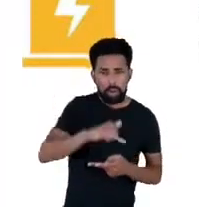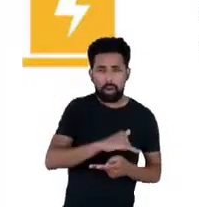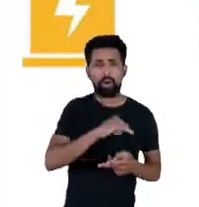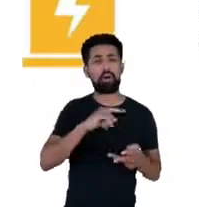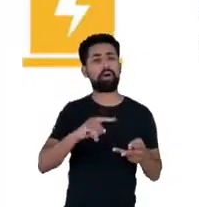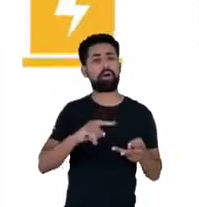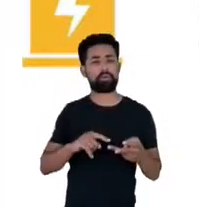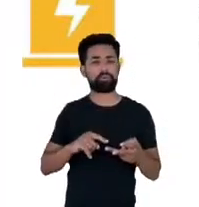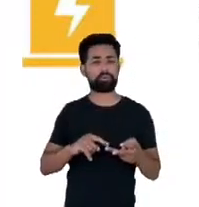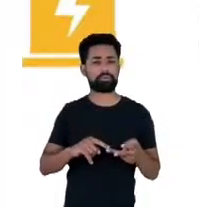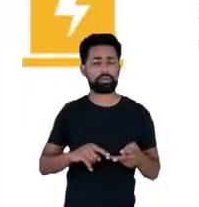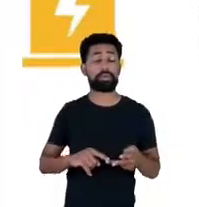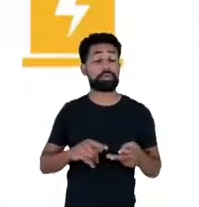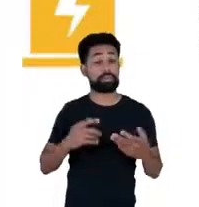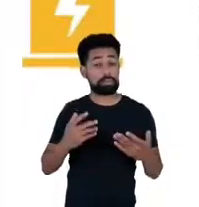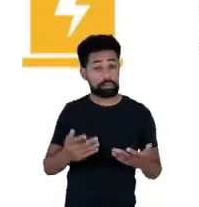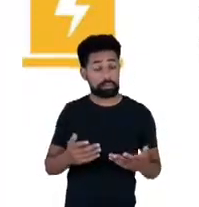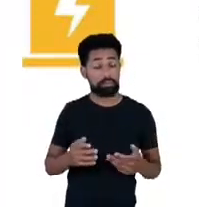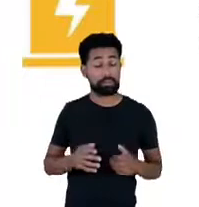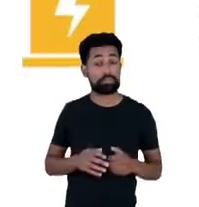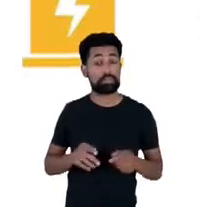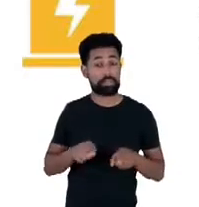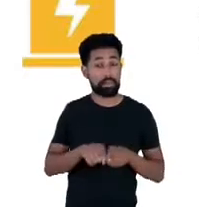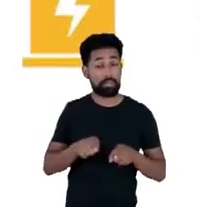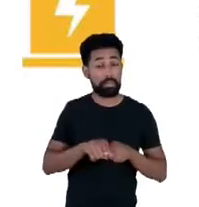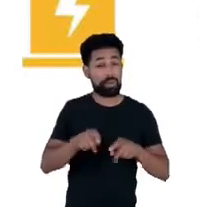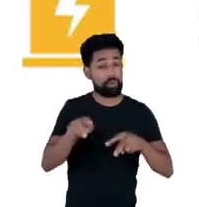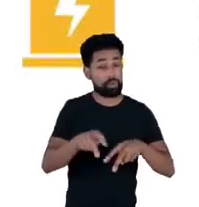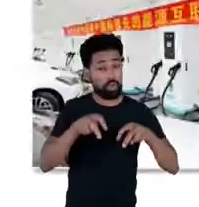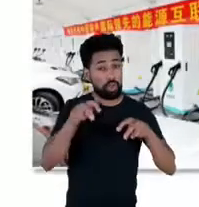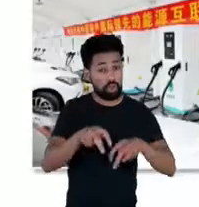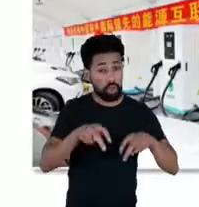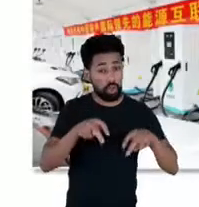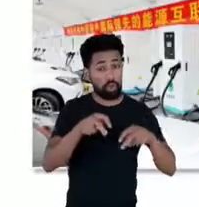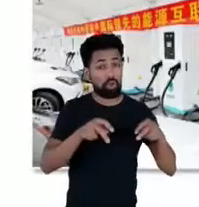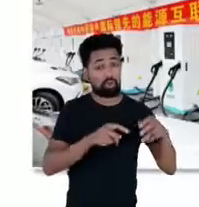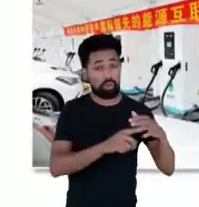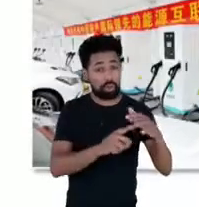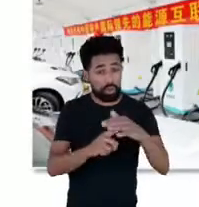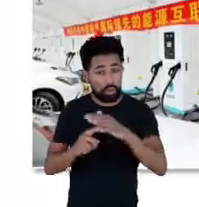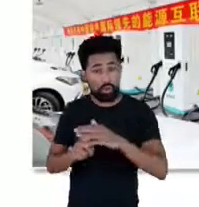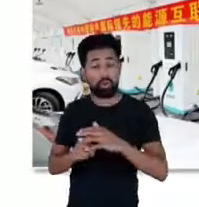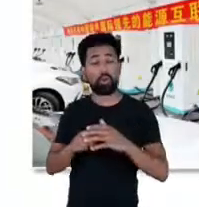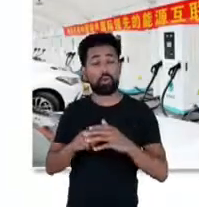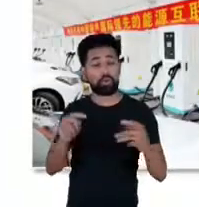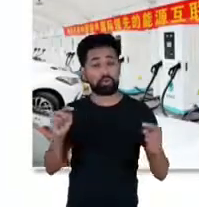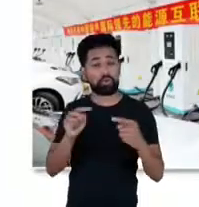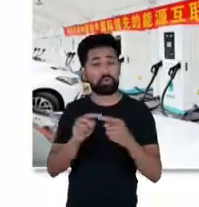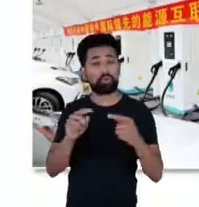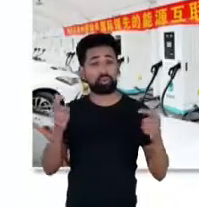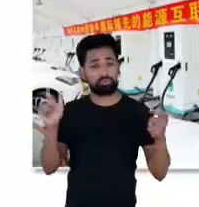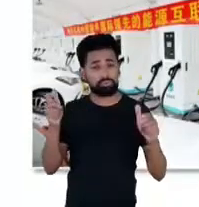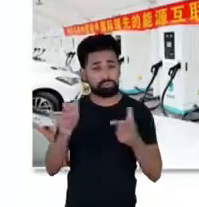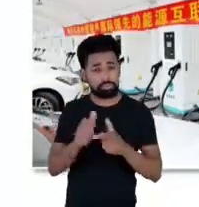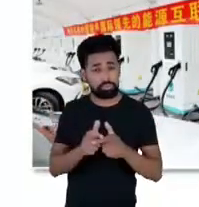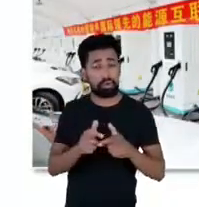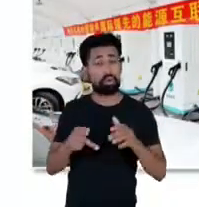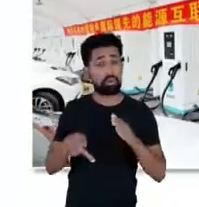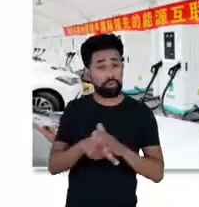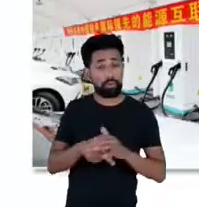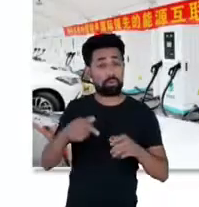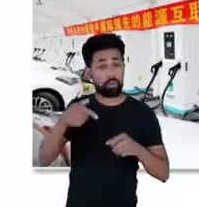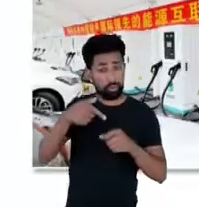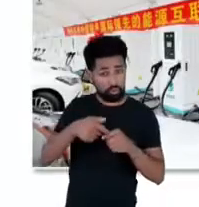portuária e no interior, nos terminais interiores, para reduzir o consumo de combustível. E também